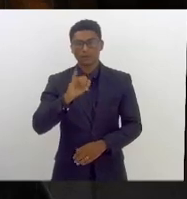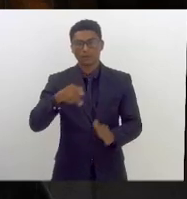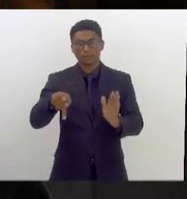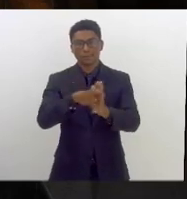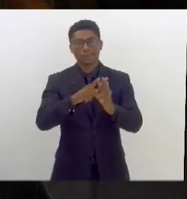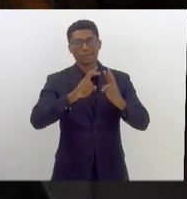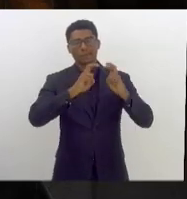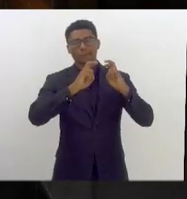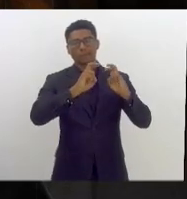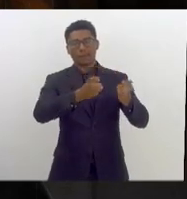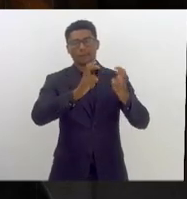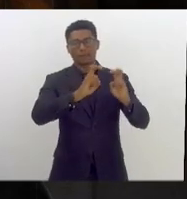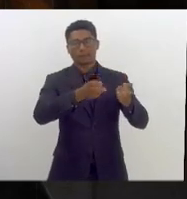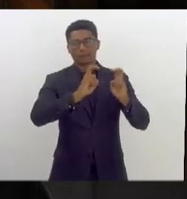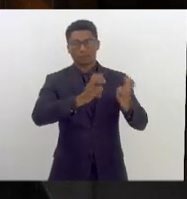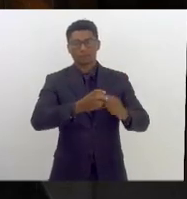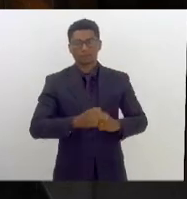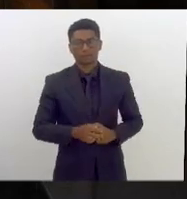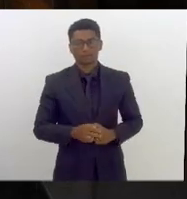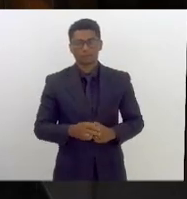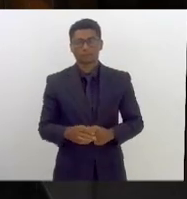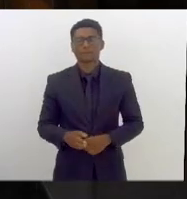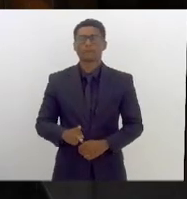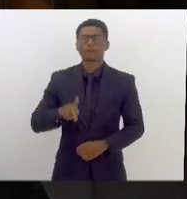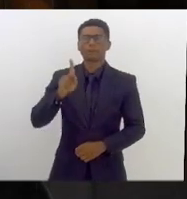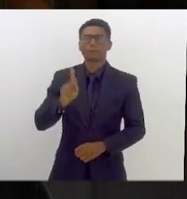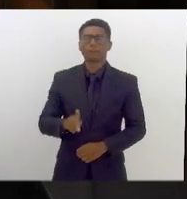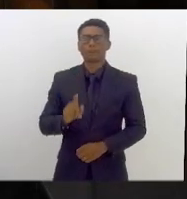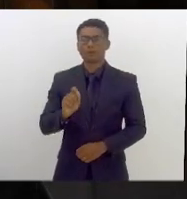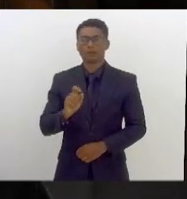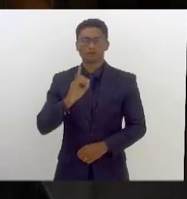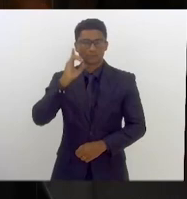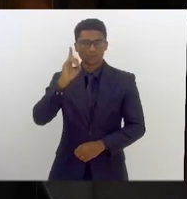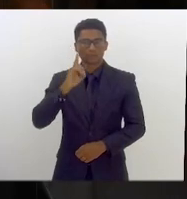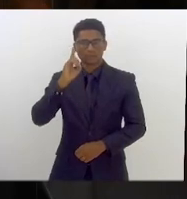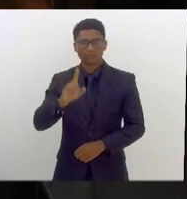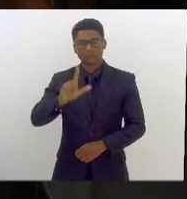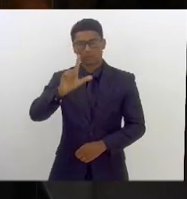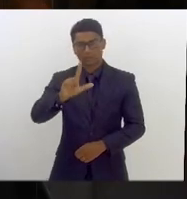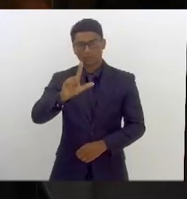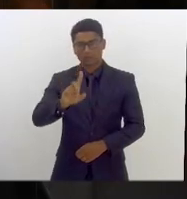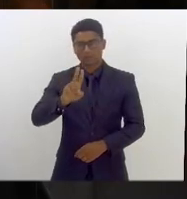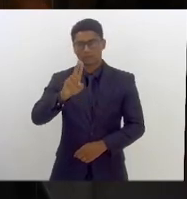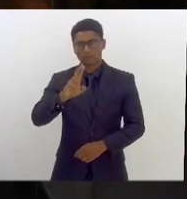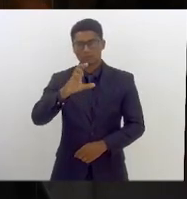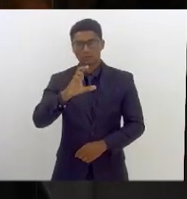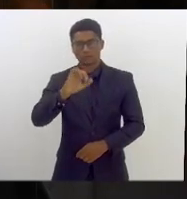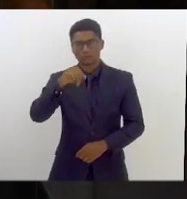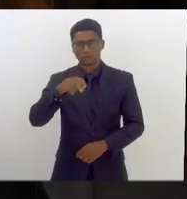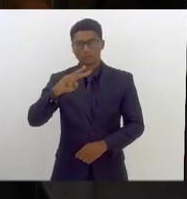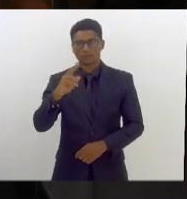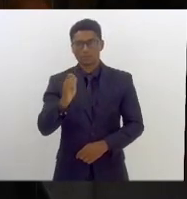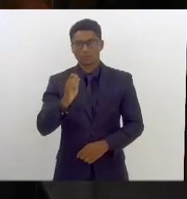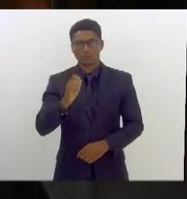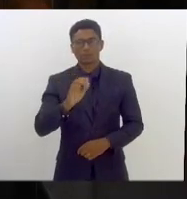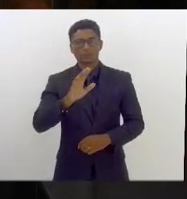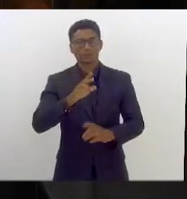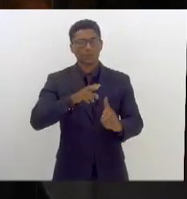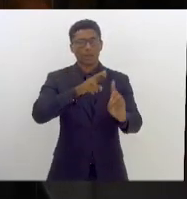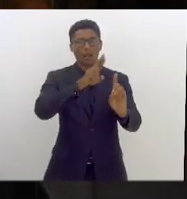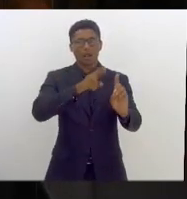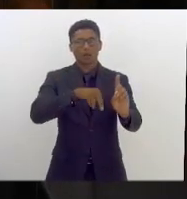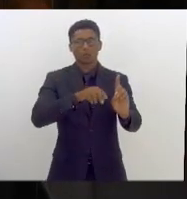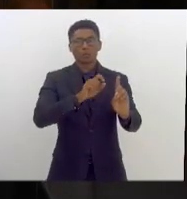Trens, presidida pela deputada Lucinha, que teve como relator o